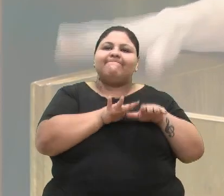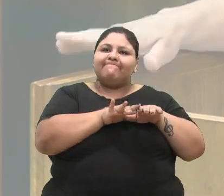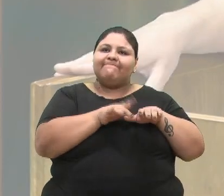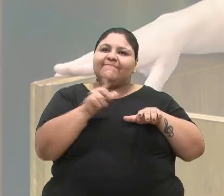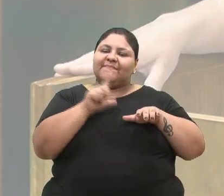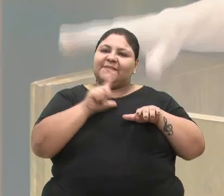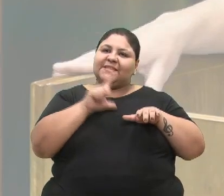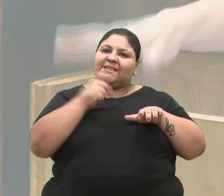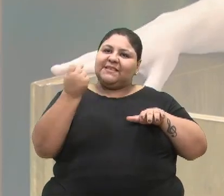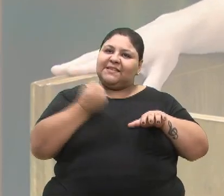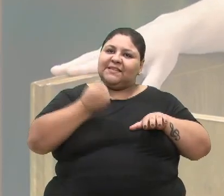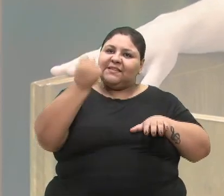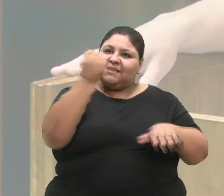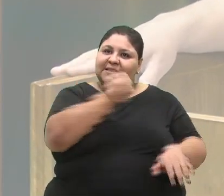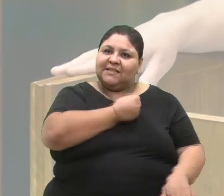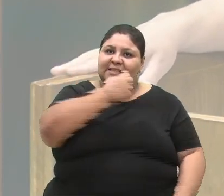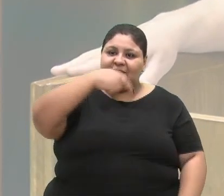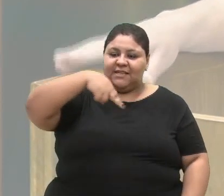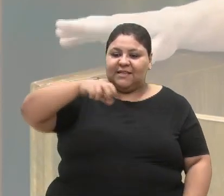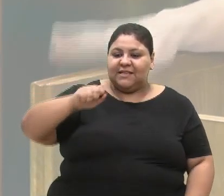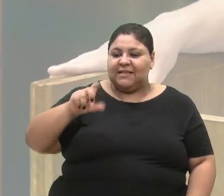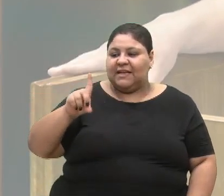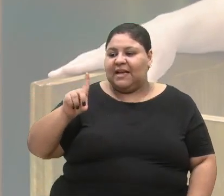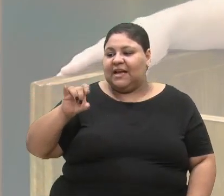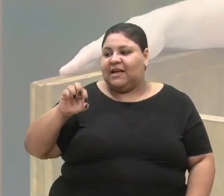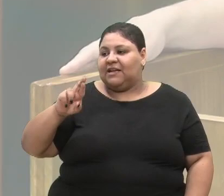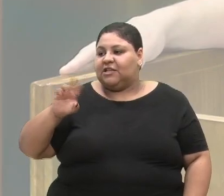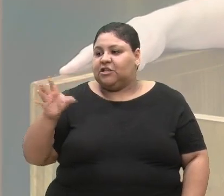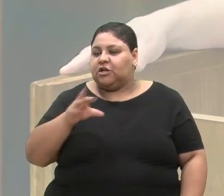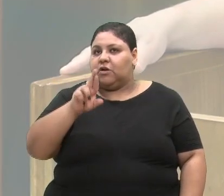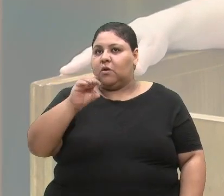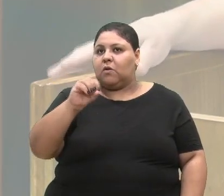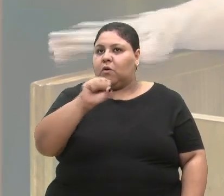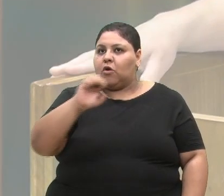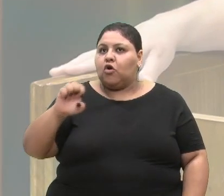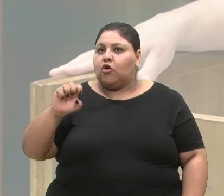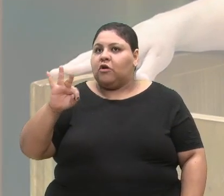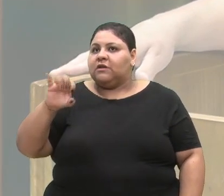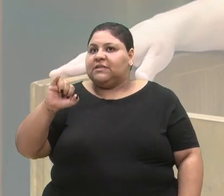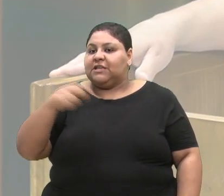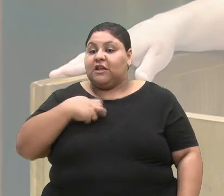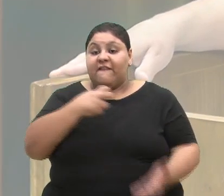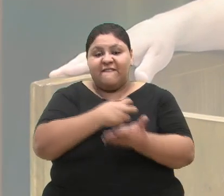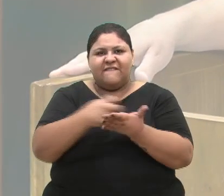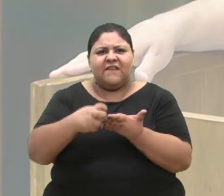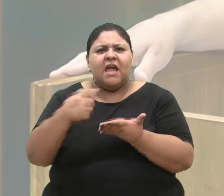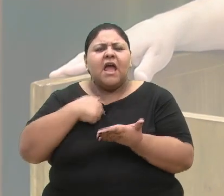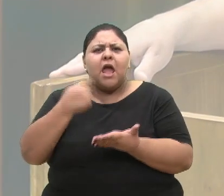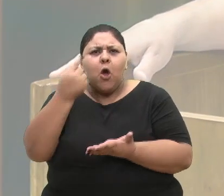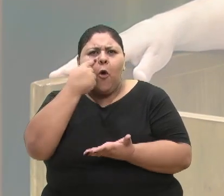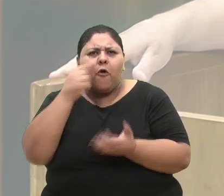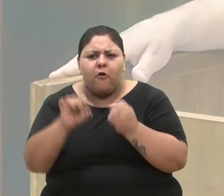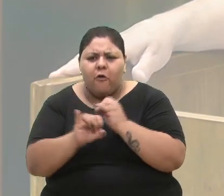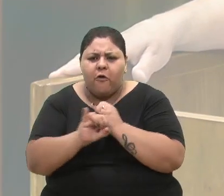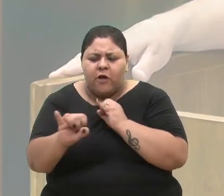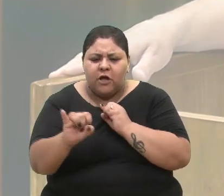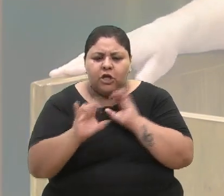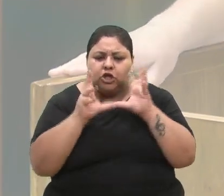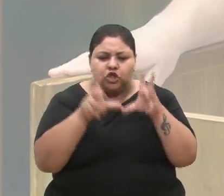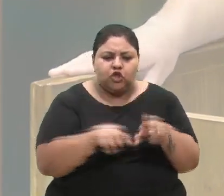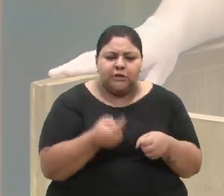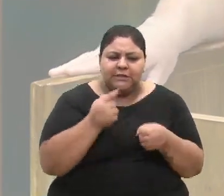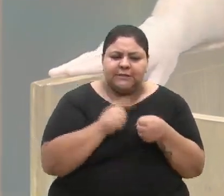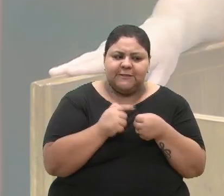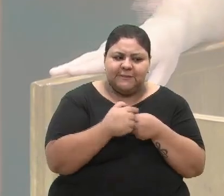o nome, carrega o nome de Nadir Rossetti, que foi cassado. Eu vi na internet esses dias que toda a cidade tem, vereadora